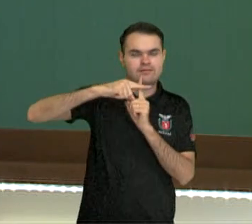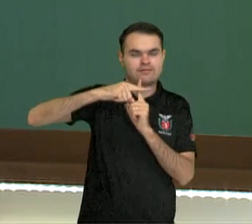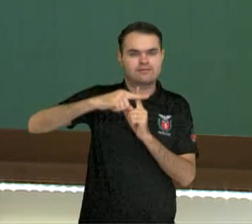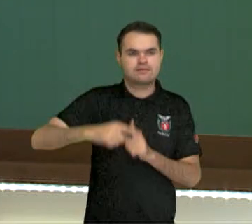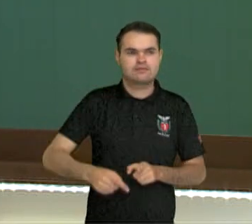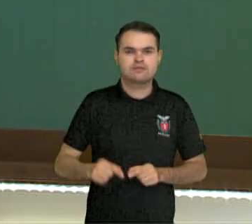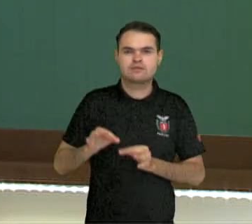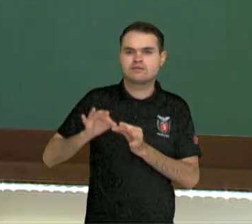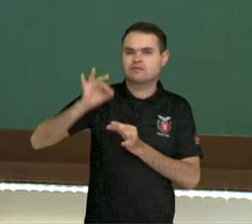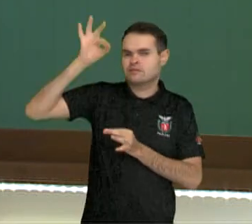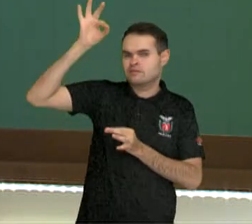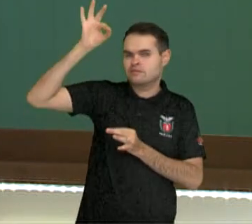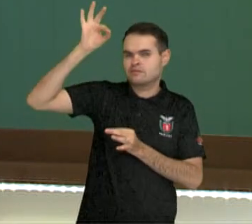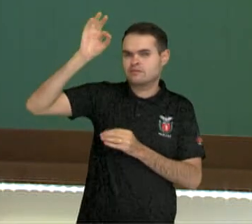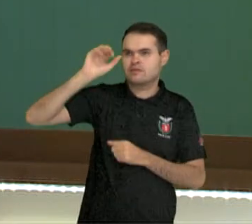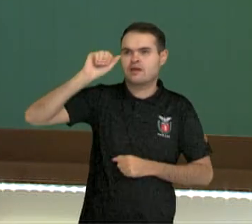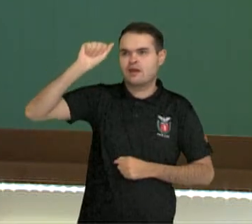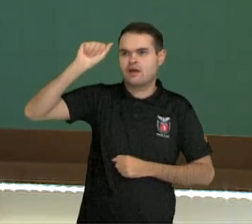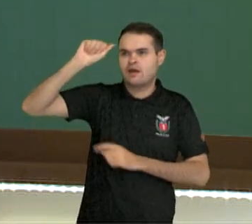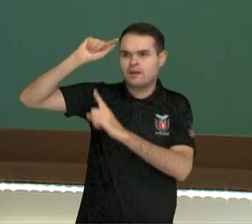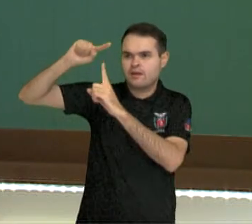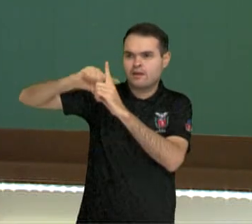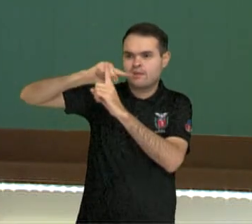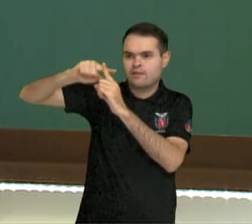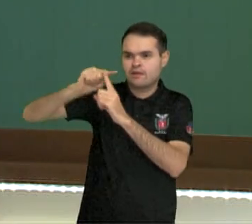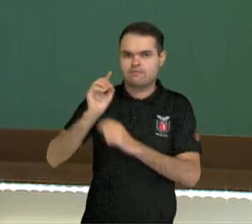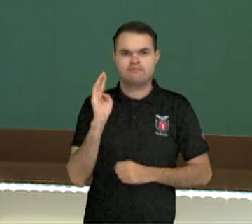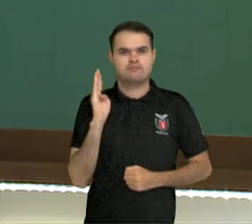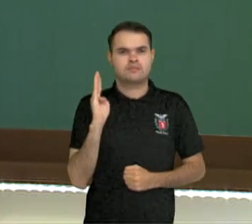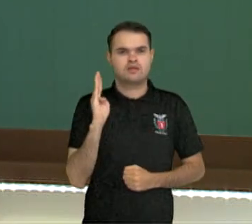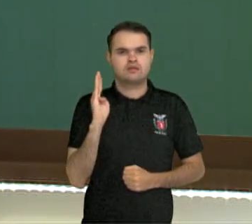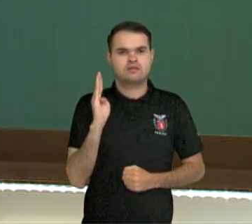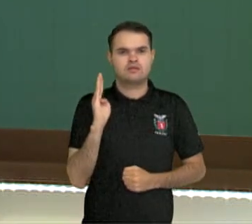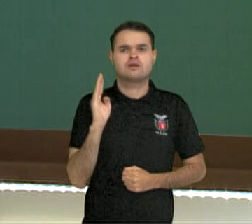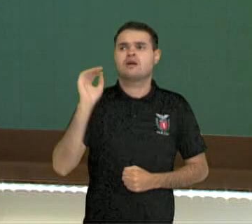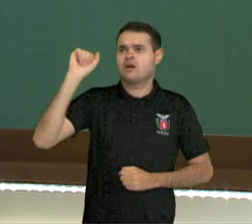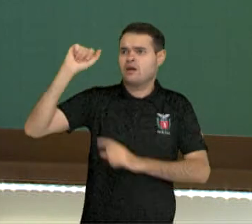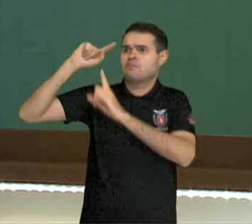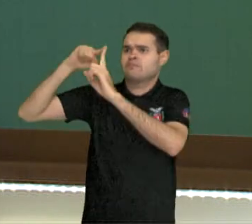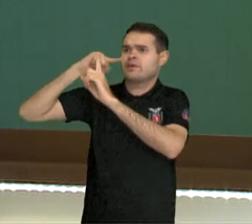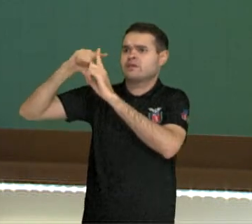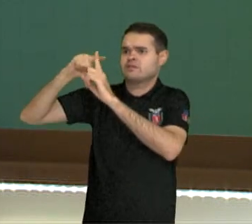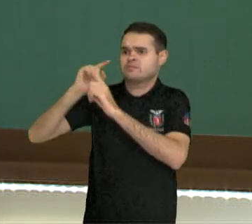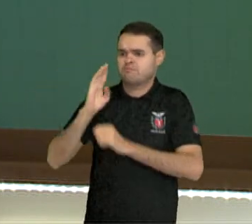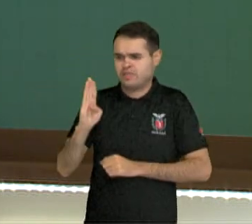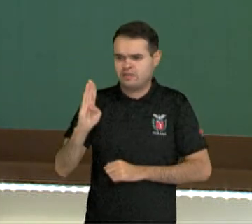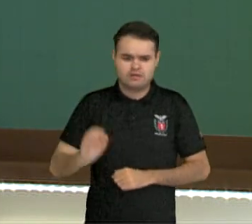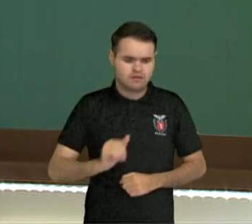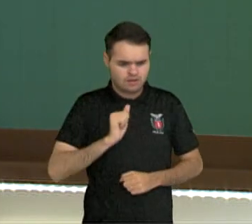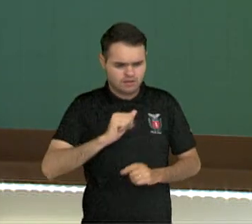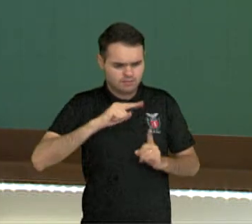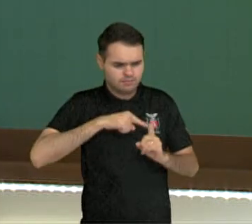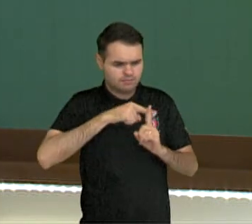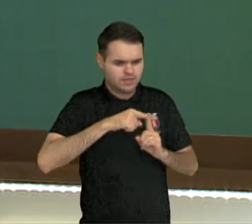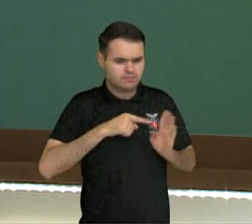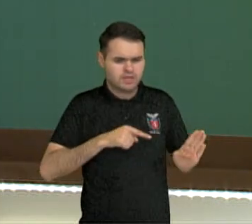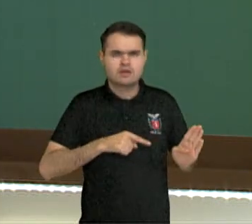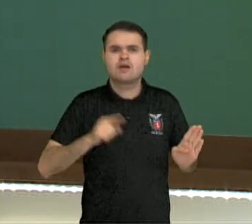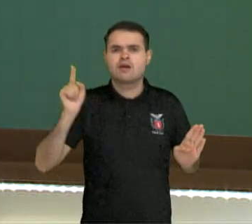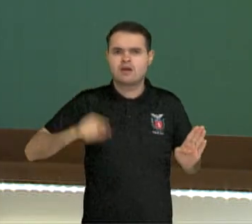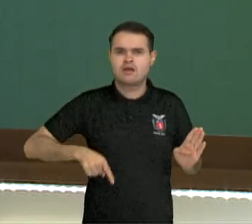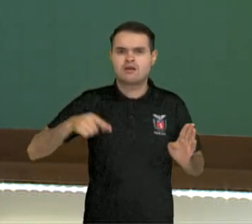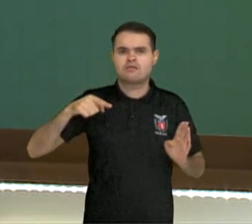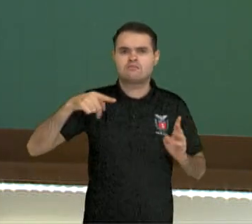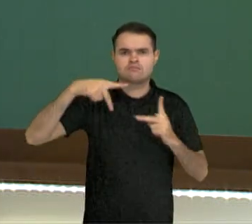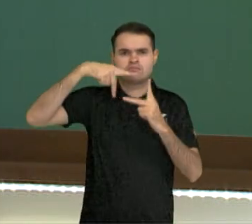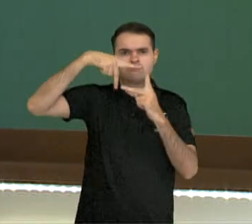retângulo? É o A somado com o B. Então, é A mais B também. e, portanto, ele é um quadrado. E